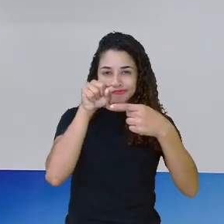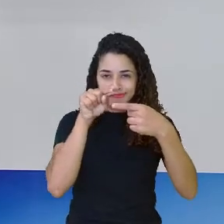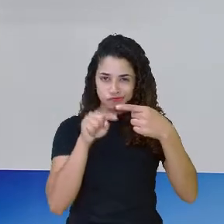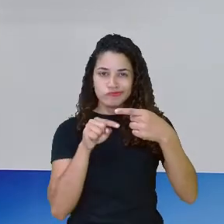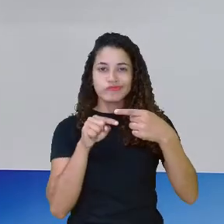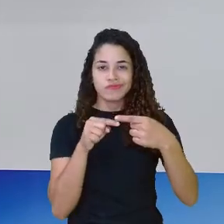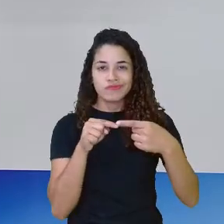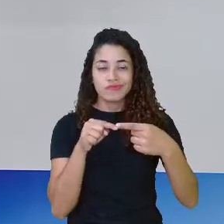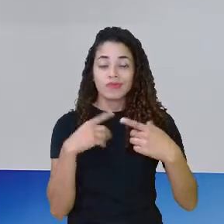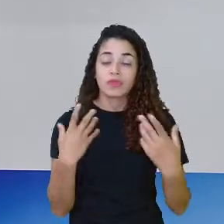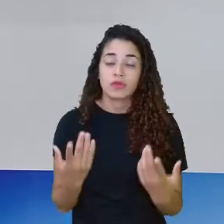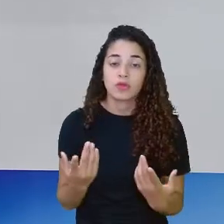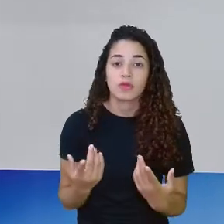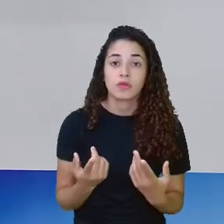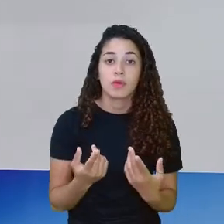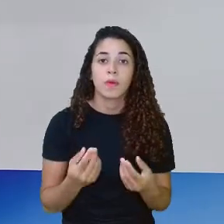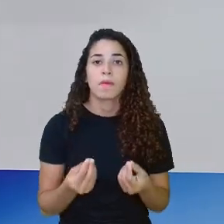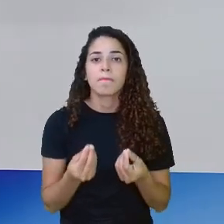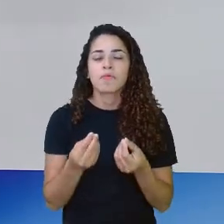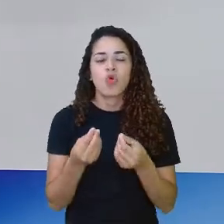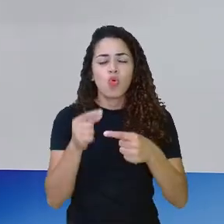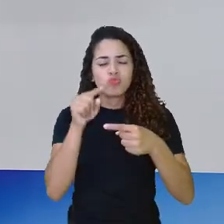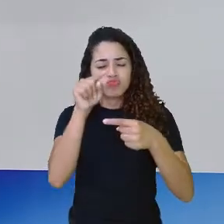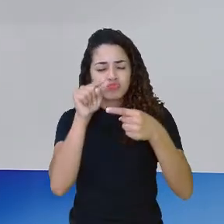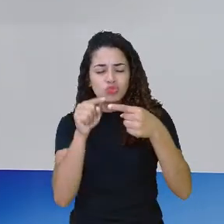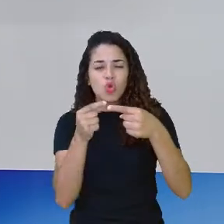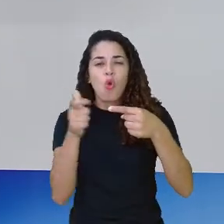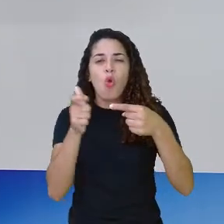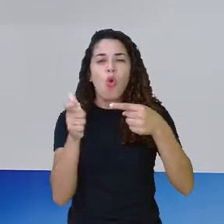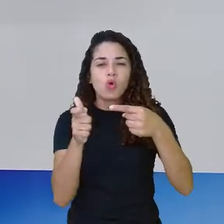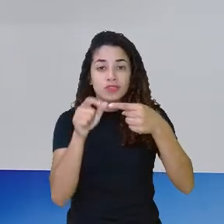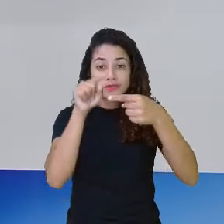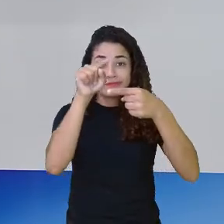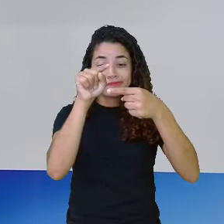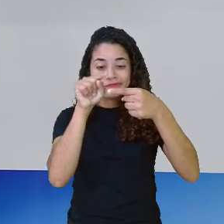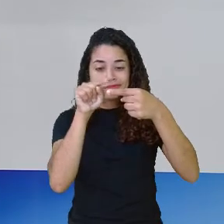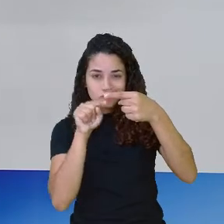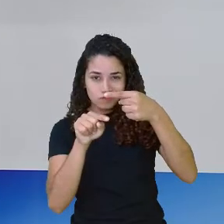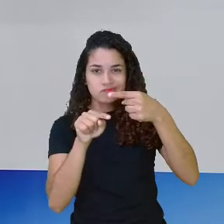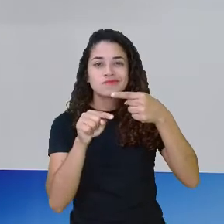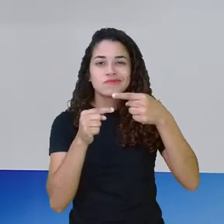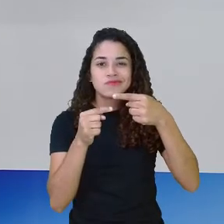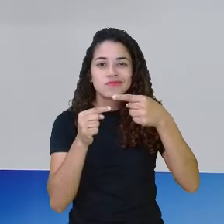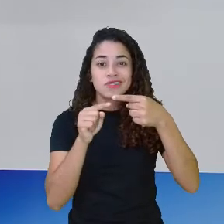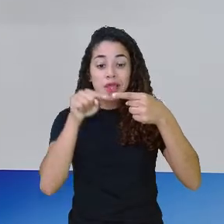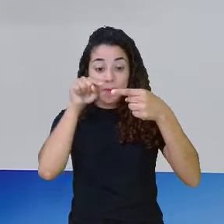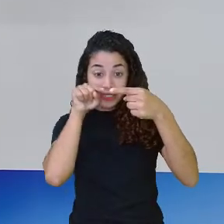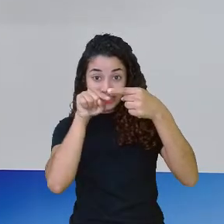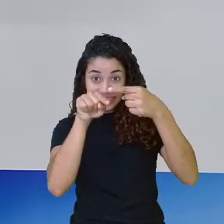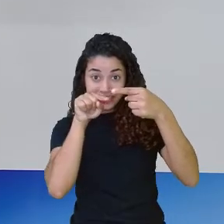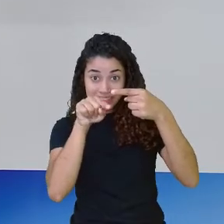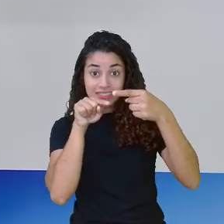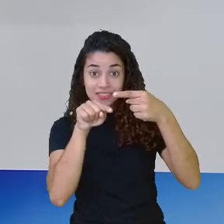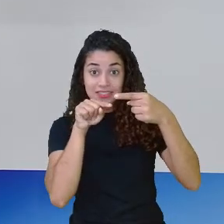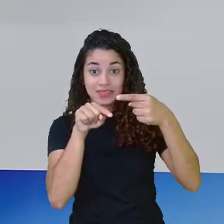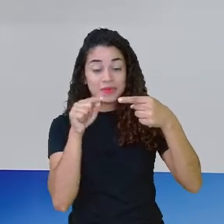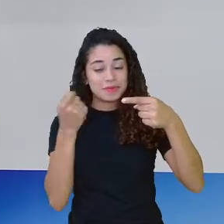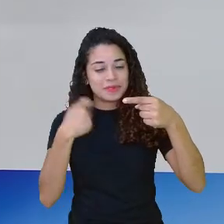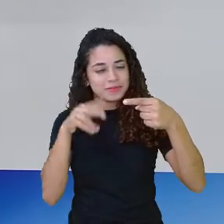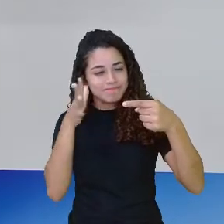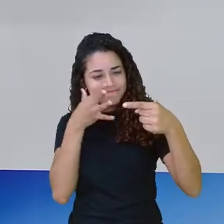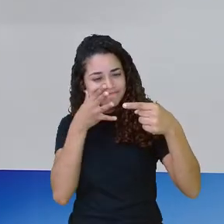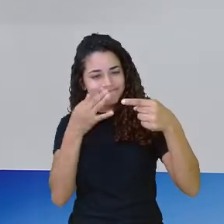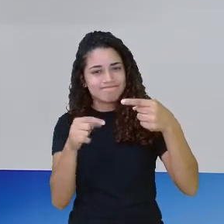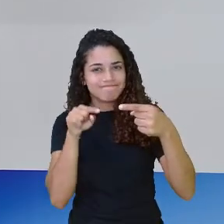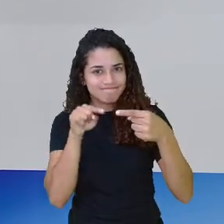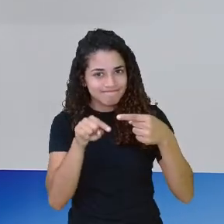na fração para o denominador. O denominador é esse número que fica na parte de baixo da minha fração, que